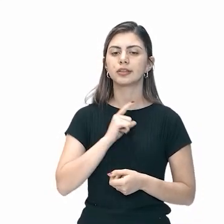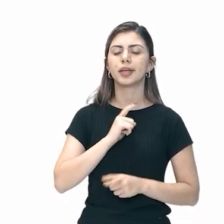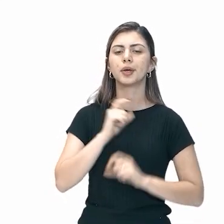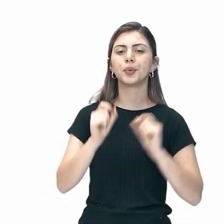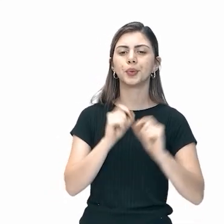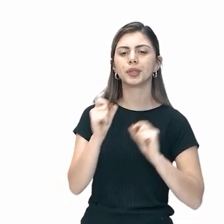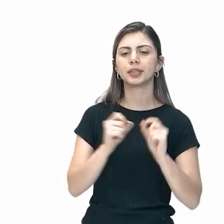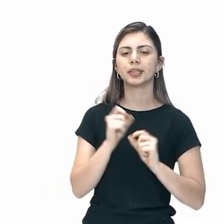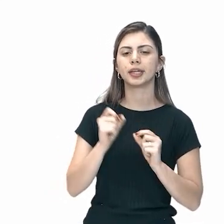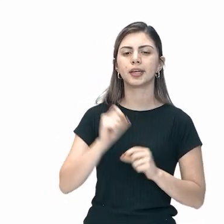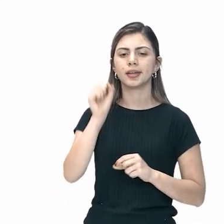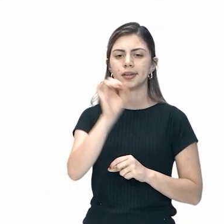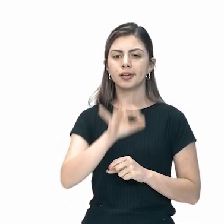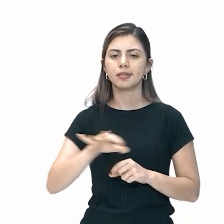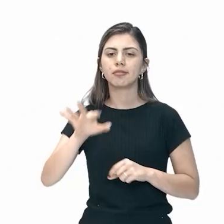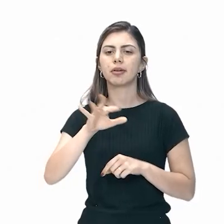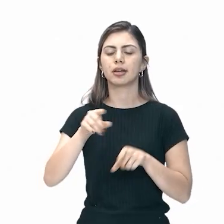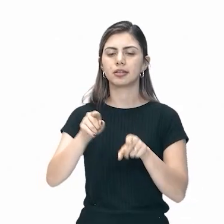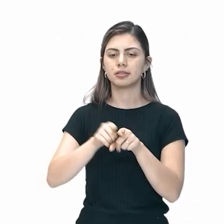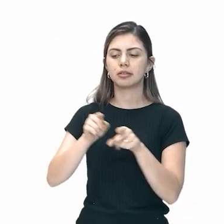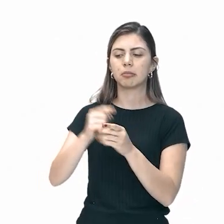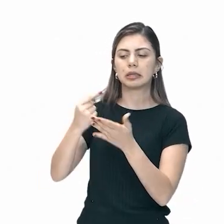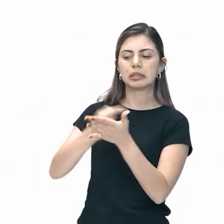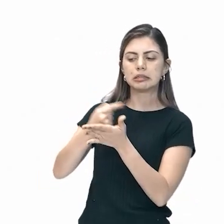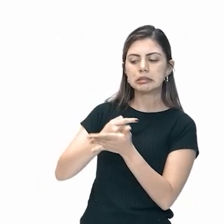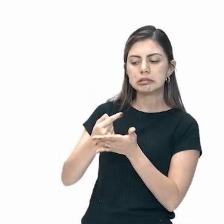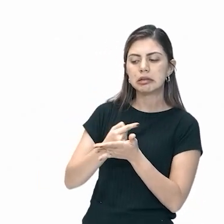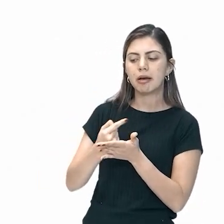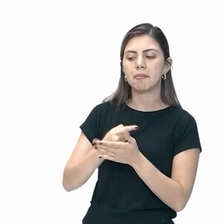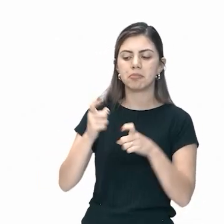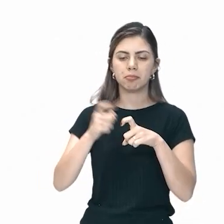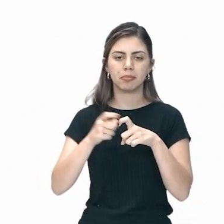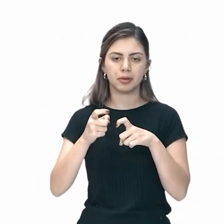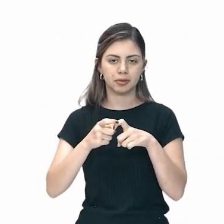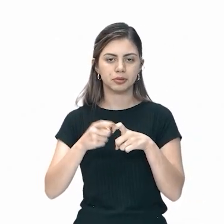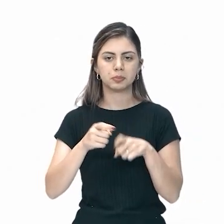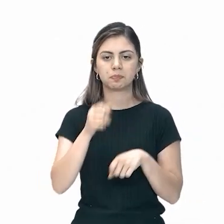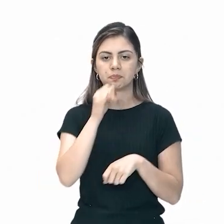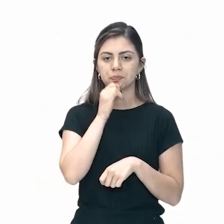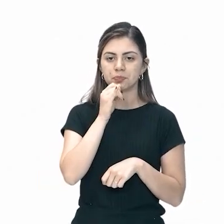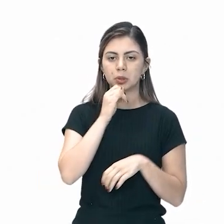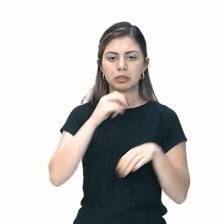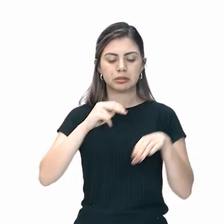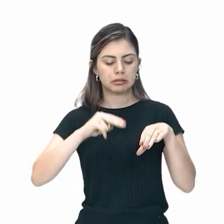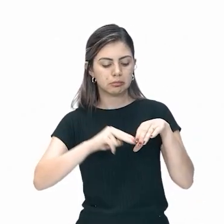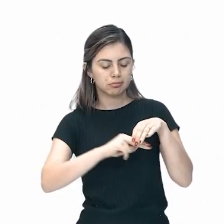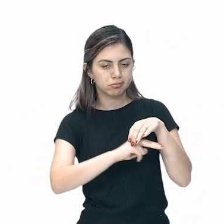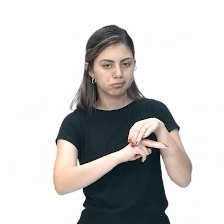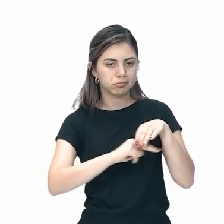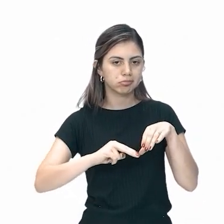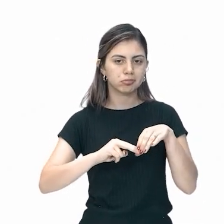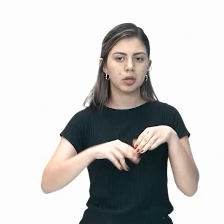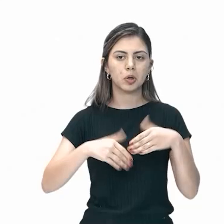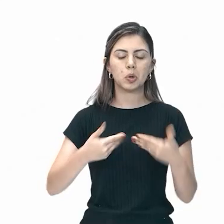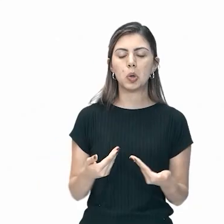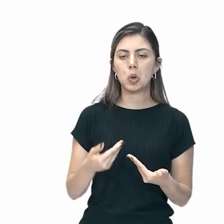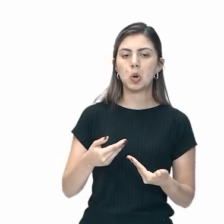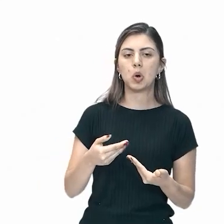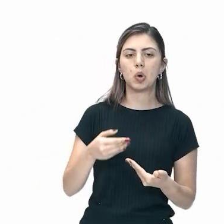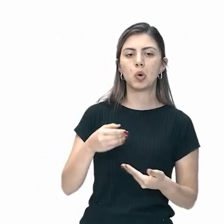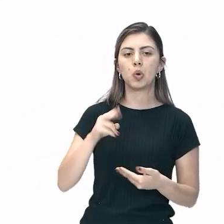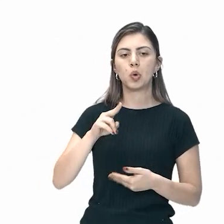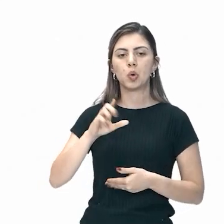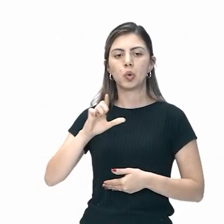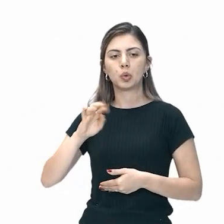imagens em exames médicos, como, por exemplo, em ressonância, em ultrassom,